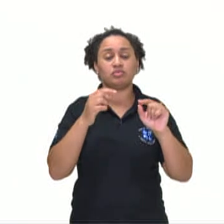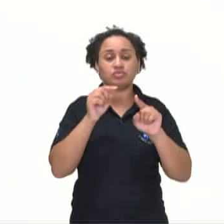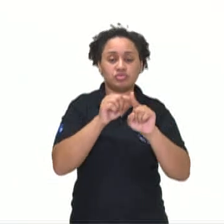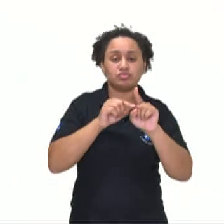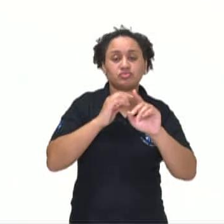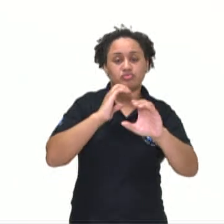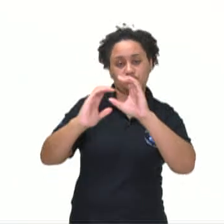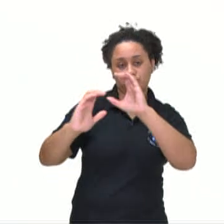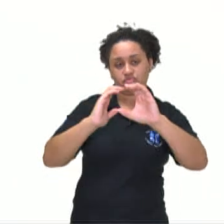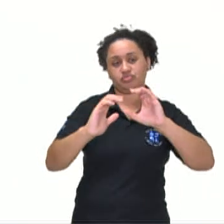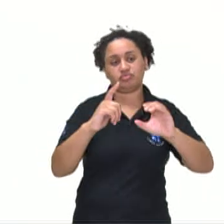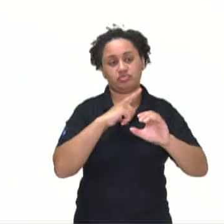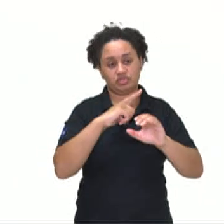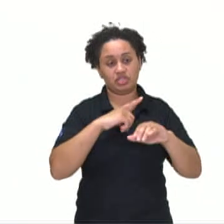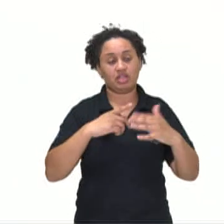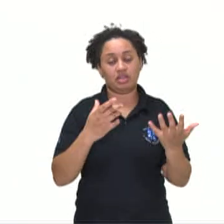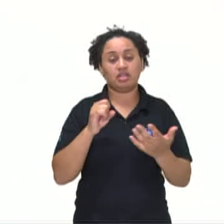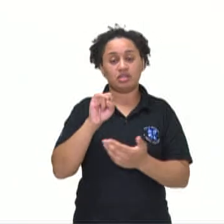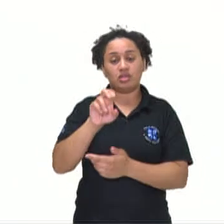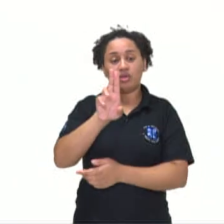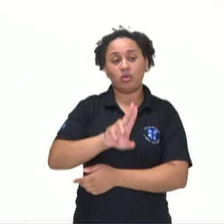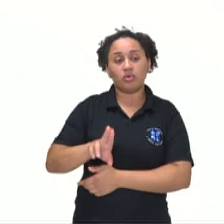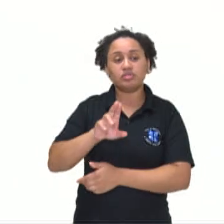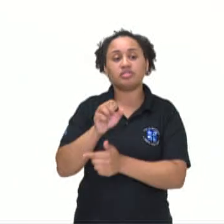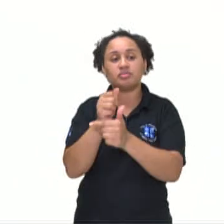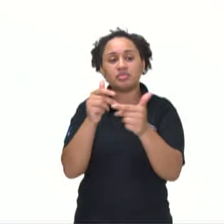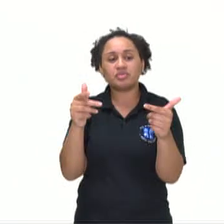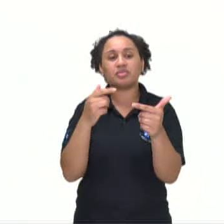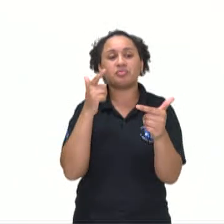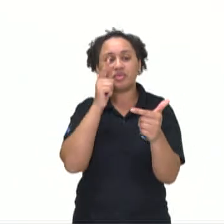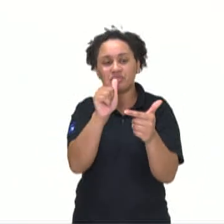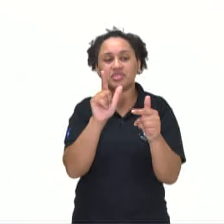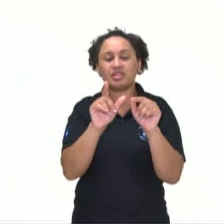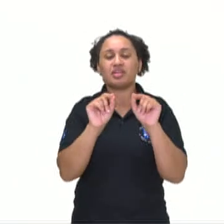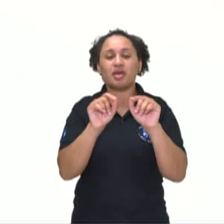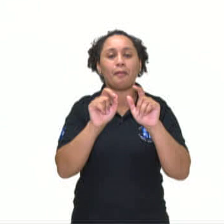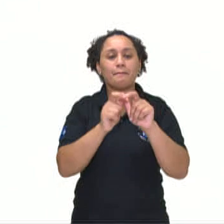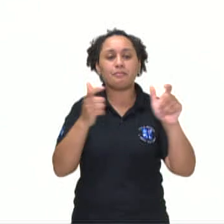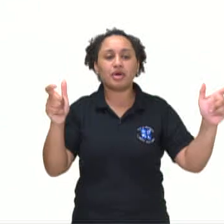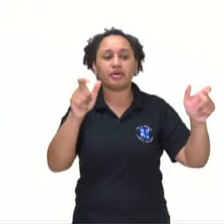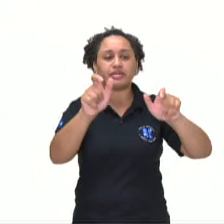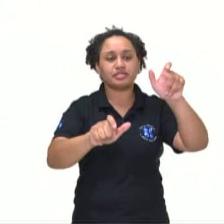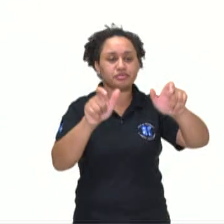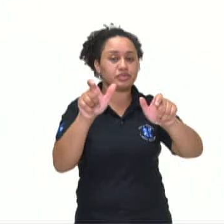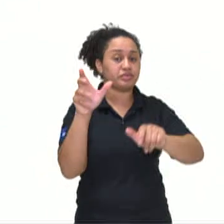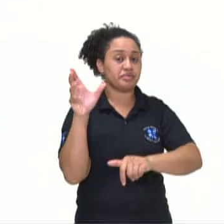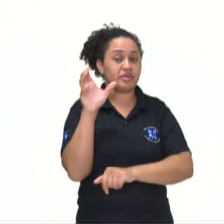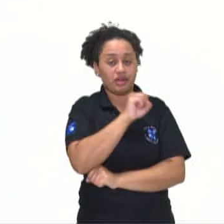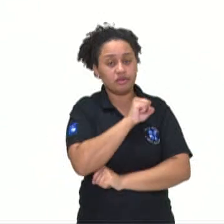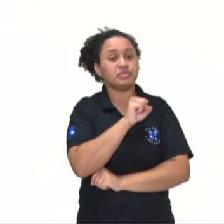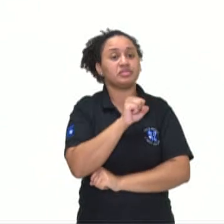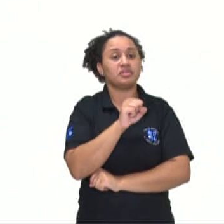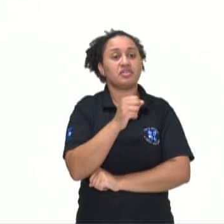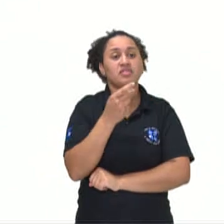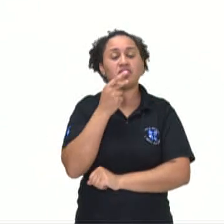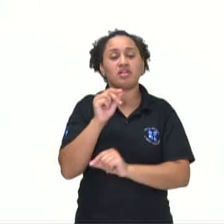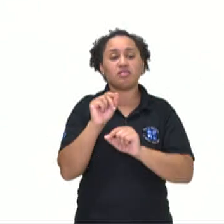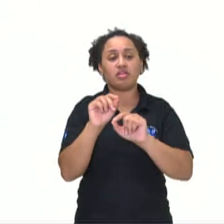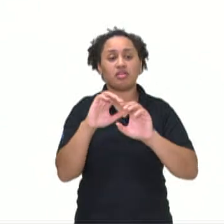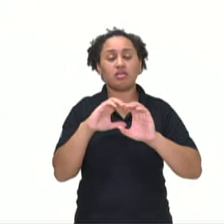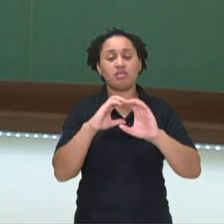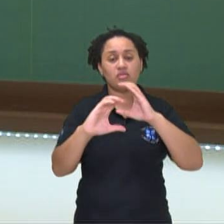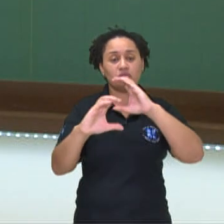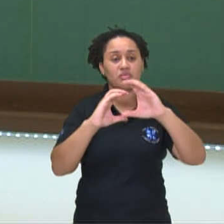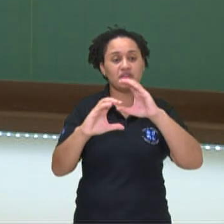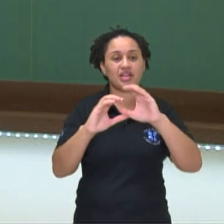comunicação, quando utilizam meios para alcançar um número grande de pessoas simultaneamente, eles são chamados de meios de